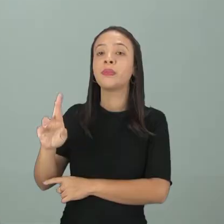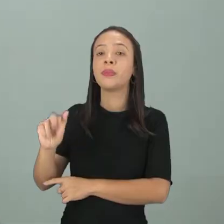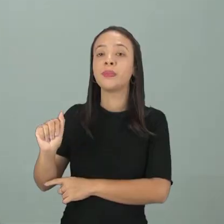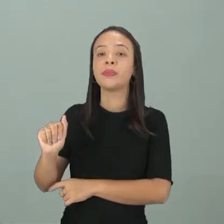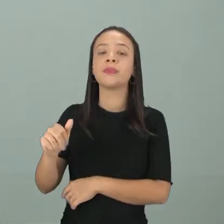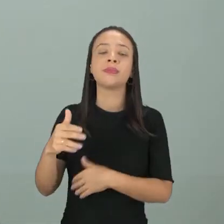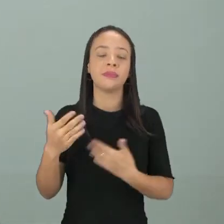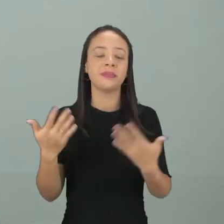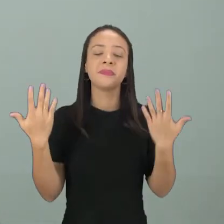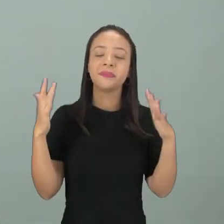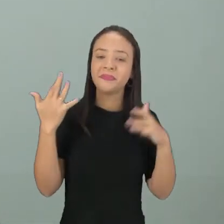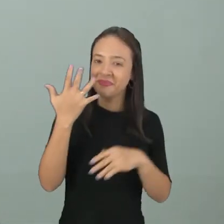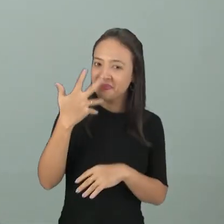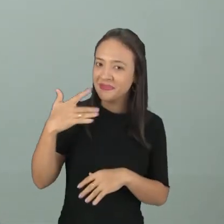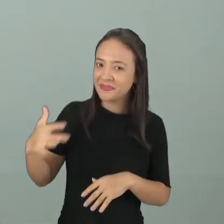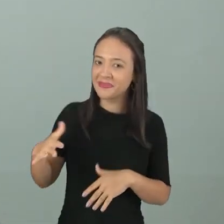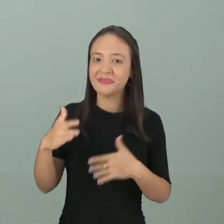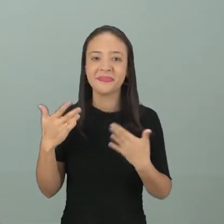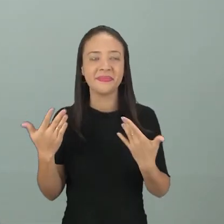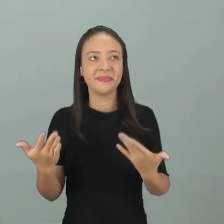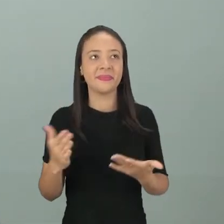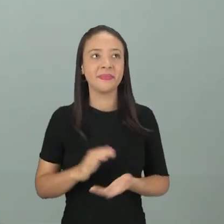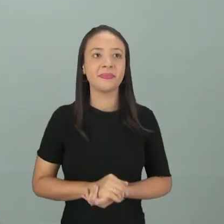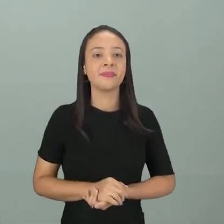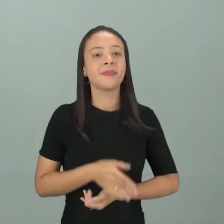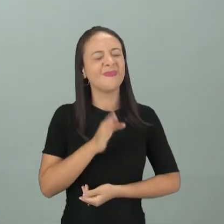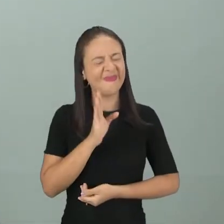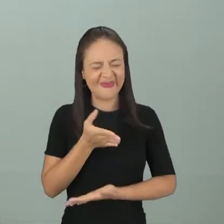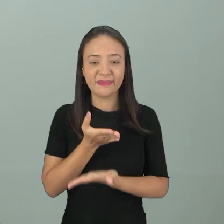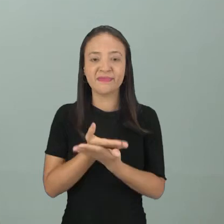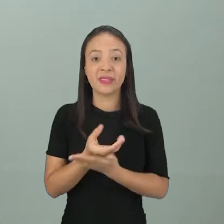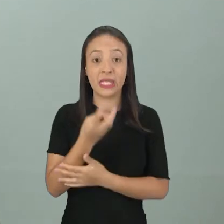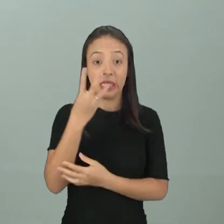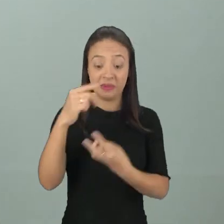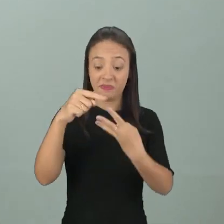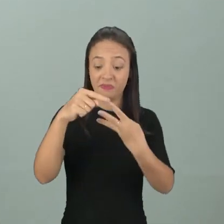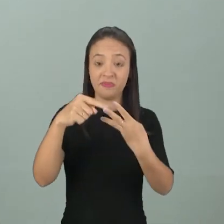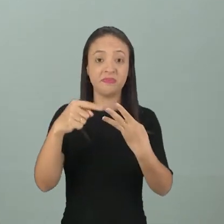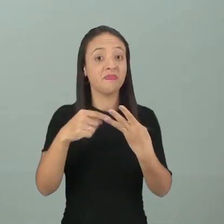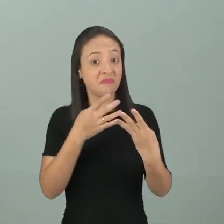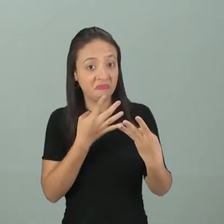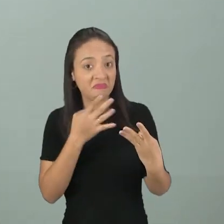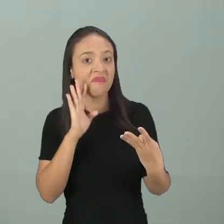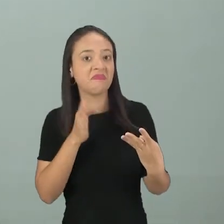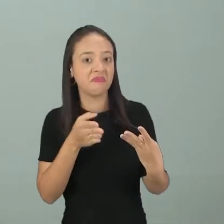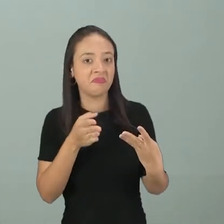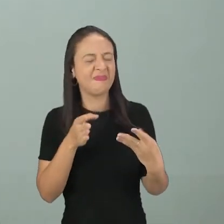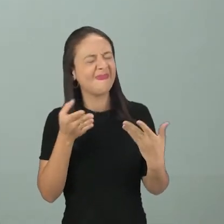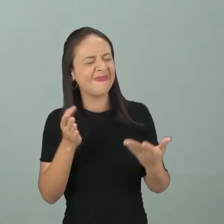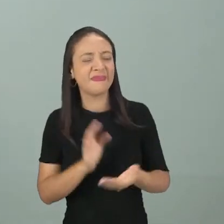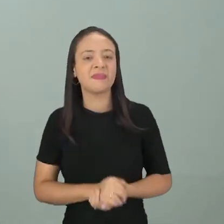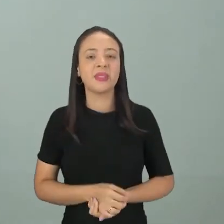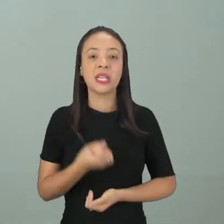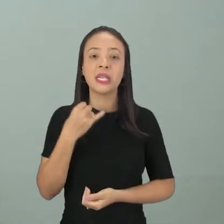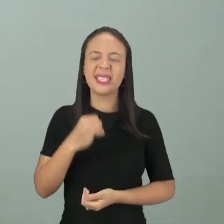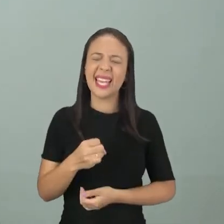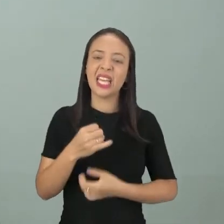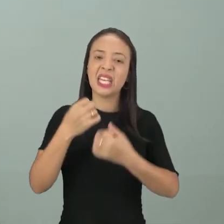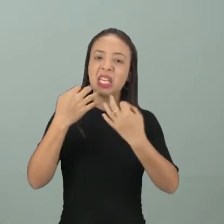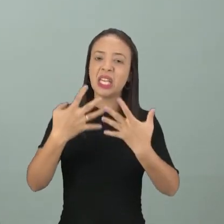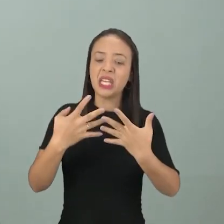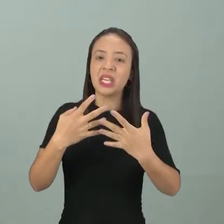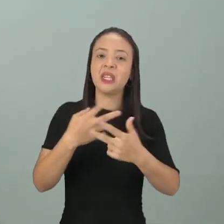esfera. Muito bem, crianças. Olhem só, acabamos de ver 3 sólidos muito conhecidos, não é mesmo? E quando falamos